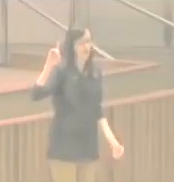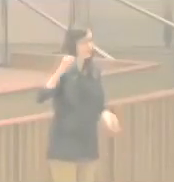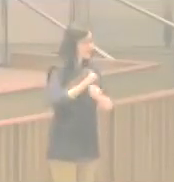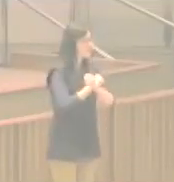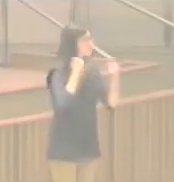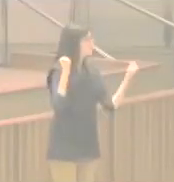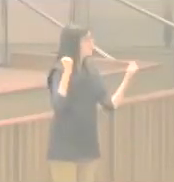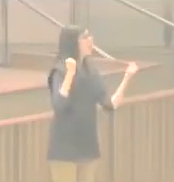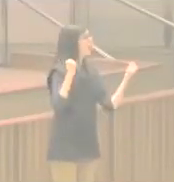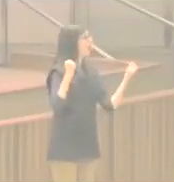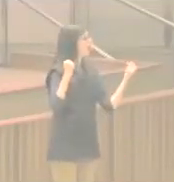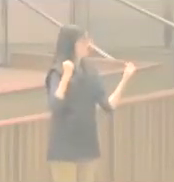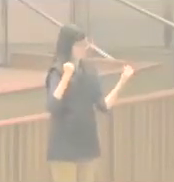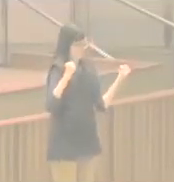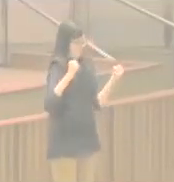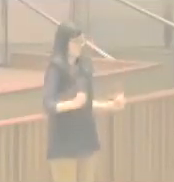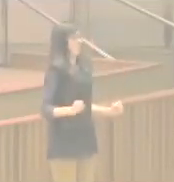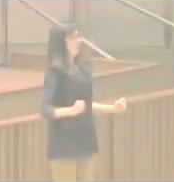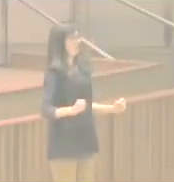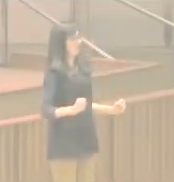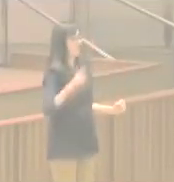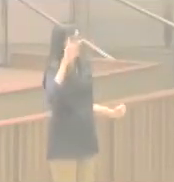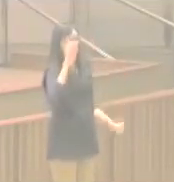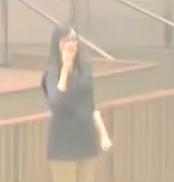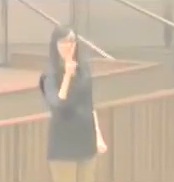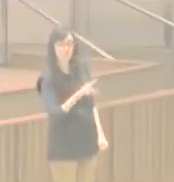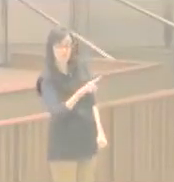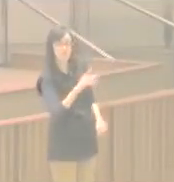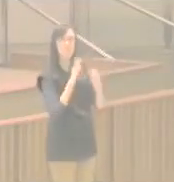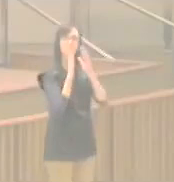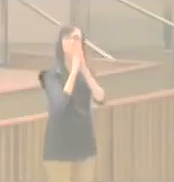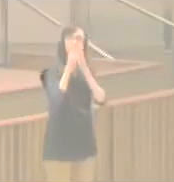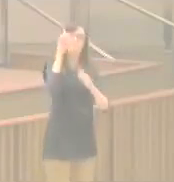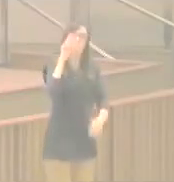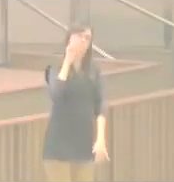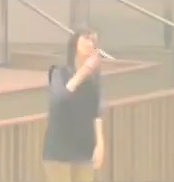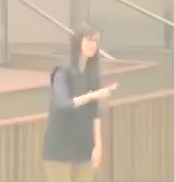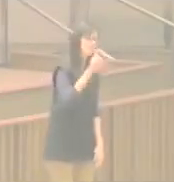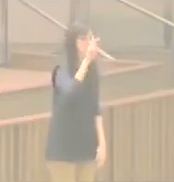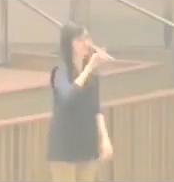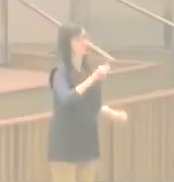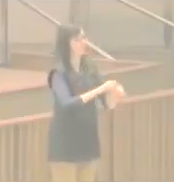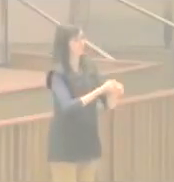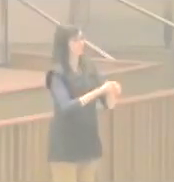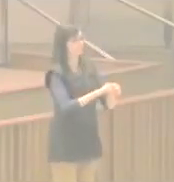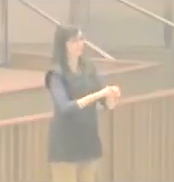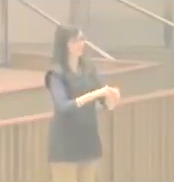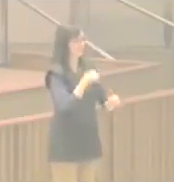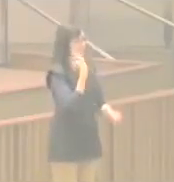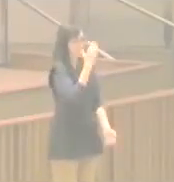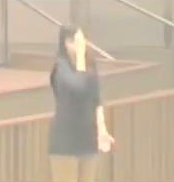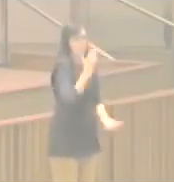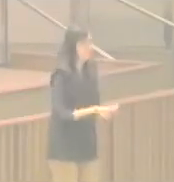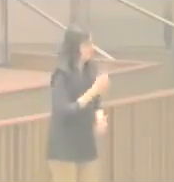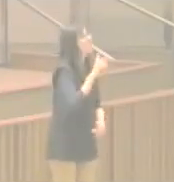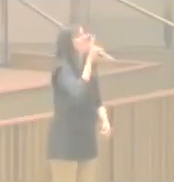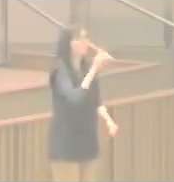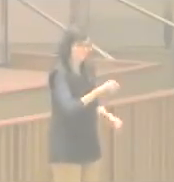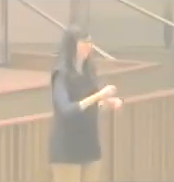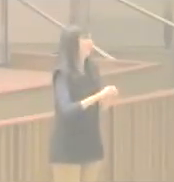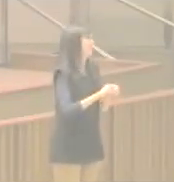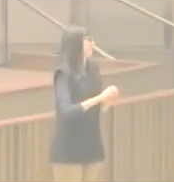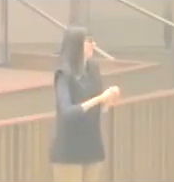impossível, é aquele que está ouvindo o nosso clamor hoje, vai fazer o improvável e o impossível entre